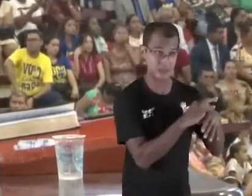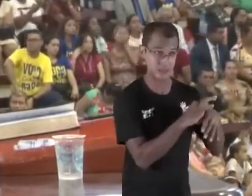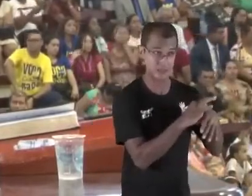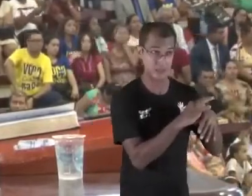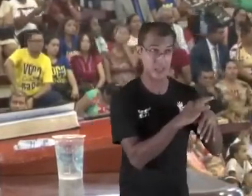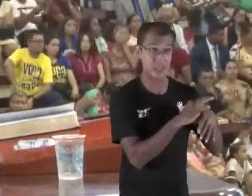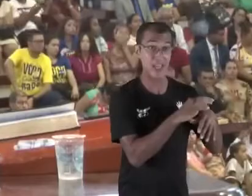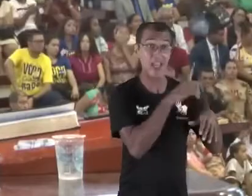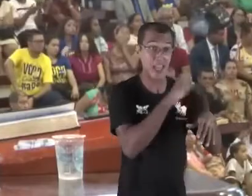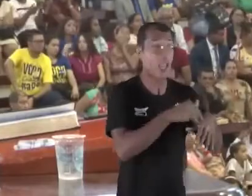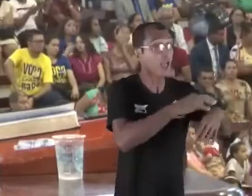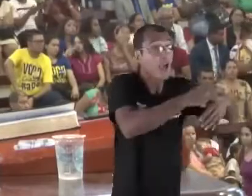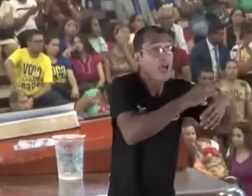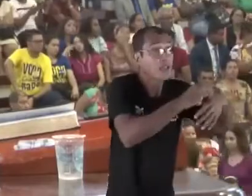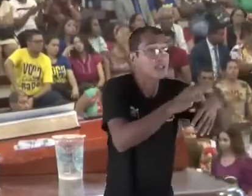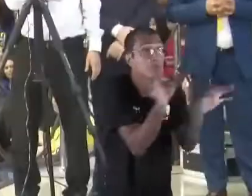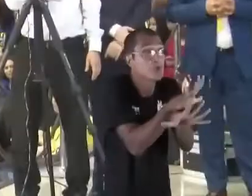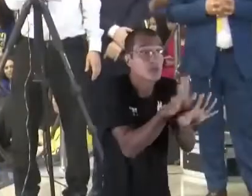é carne.